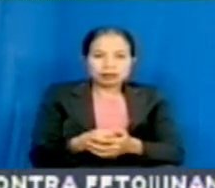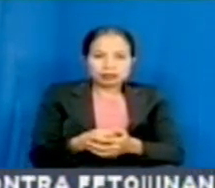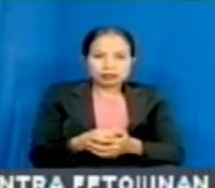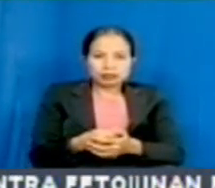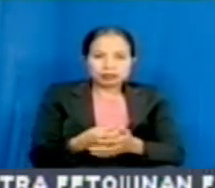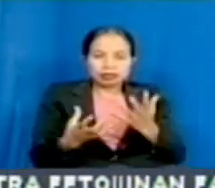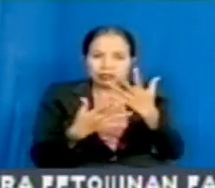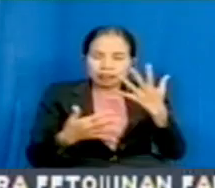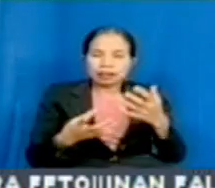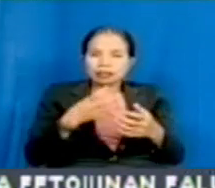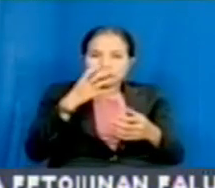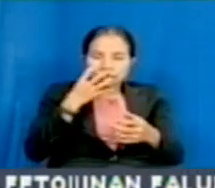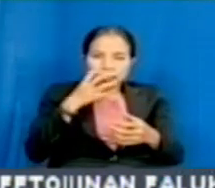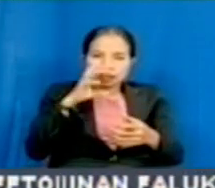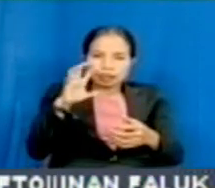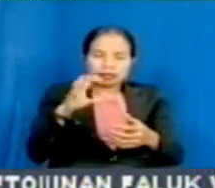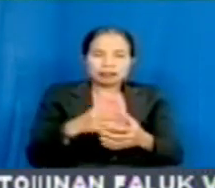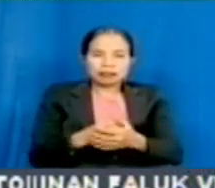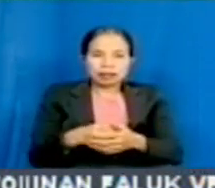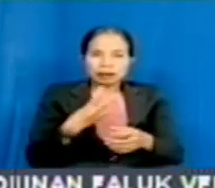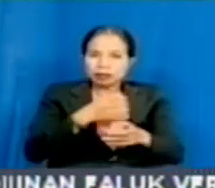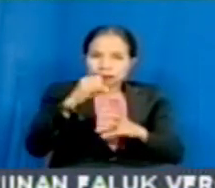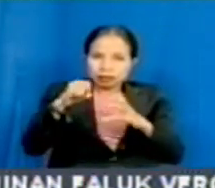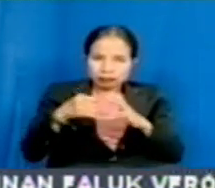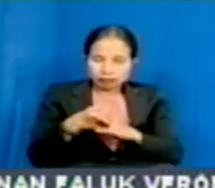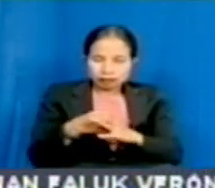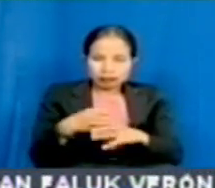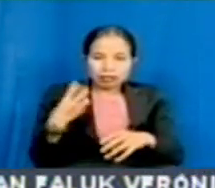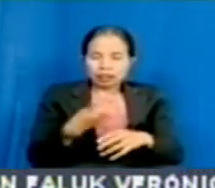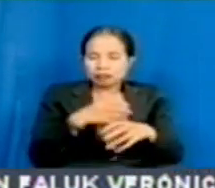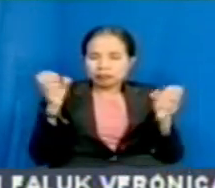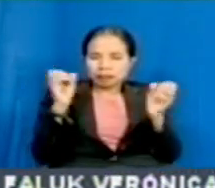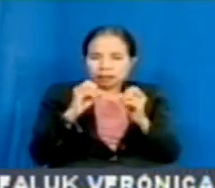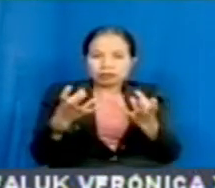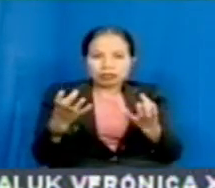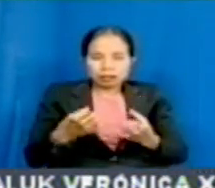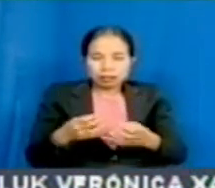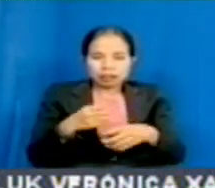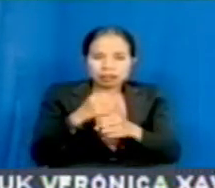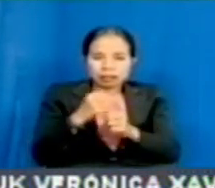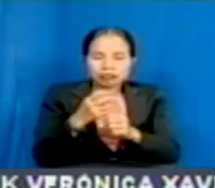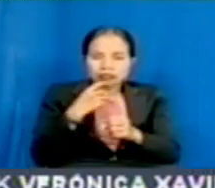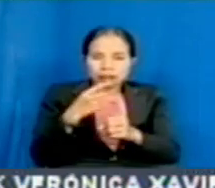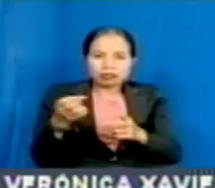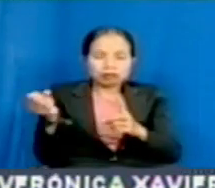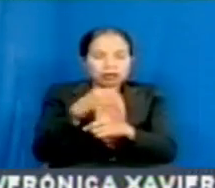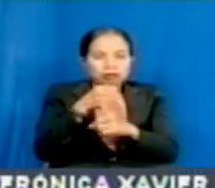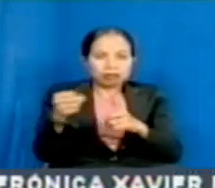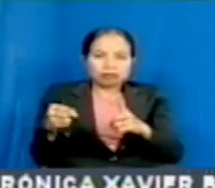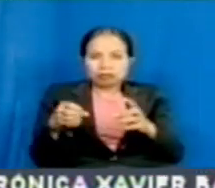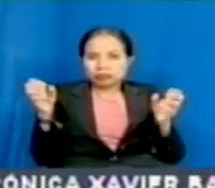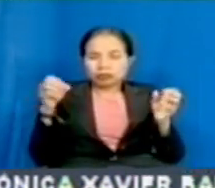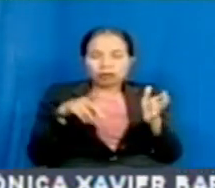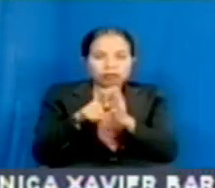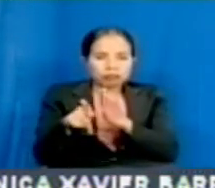mas ami ne ramanas ami ne envolvimento ne ami laos para hakara katu kria dia kata bakumalu tukumalu